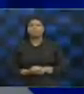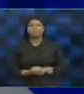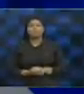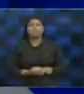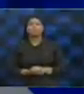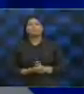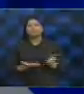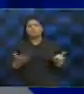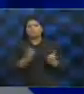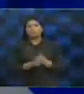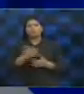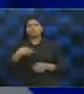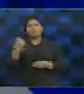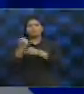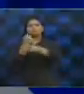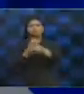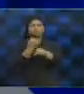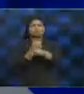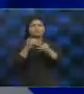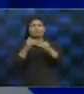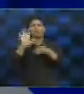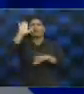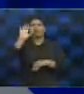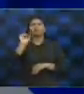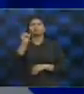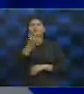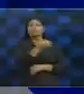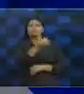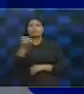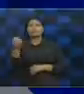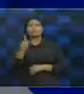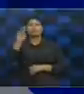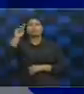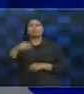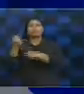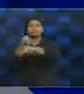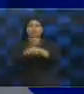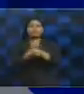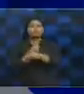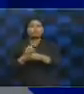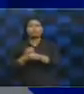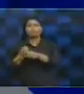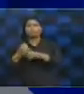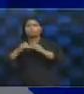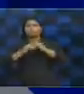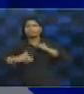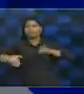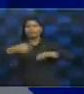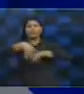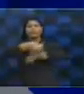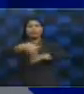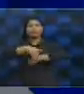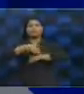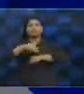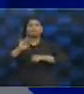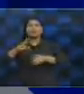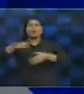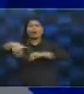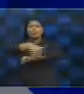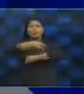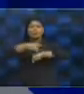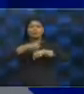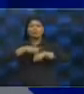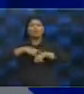600 quilômetros de drenagem superficial e profunda, as duas somadas. Mais de 200 quilômetros de recapeamento das vias desta